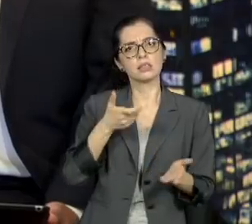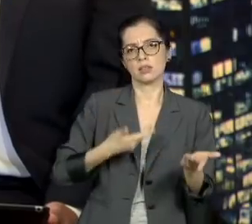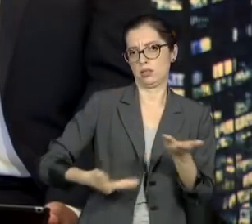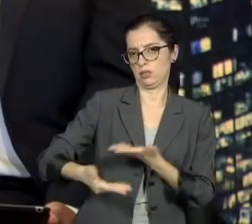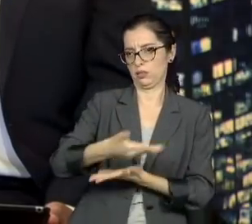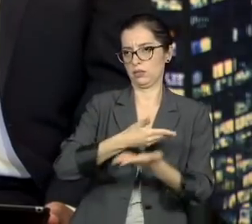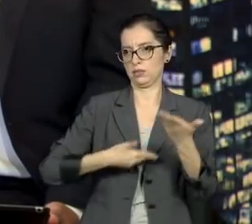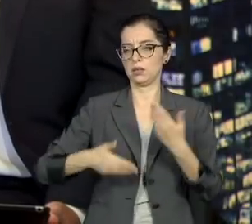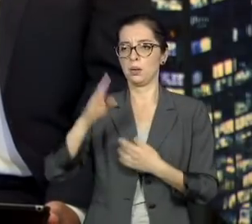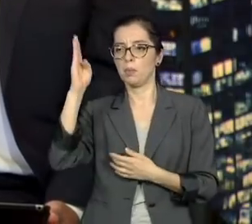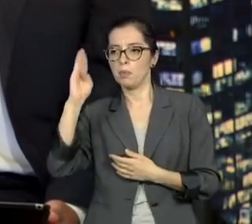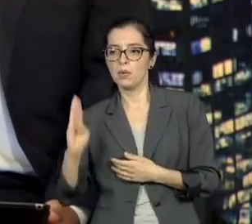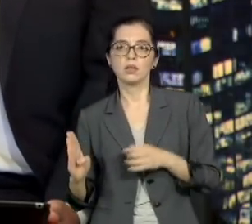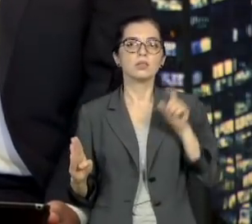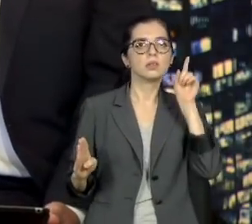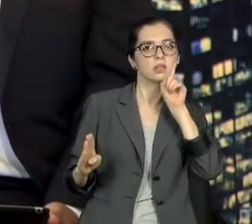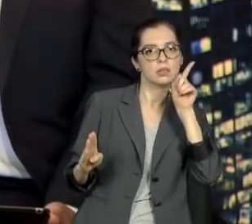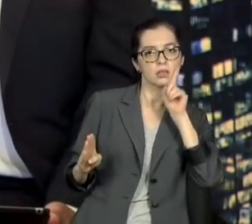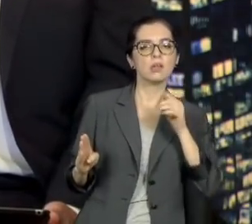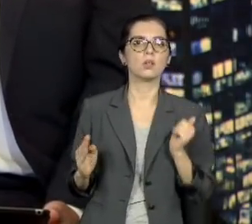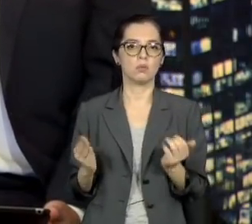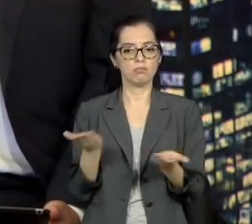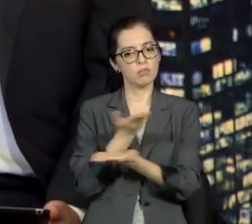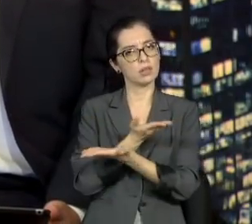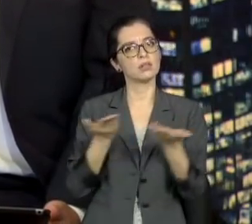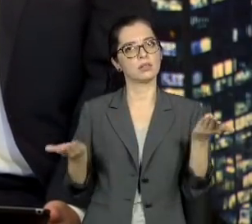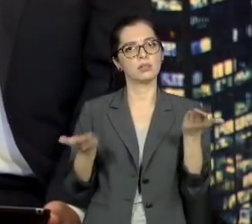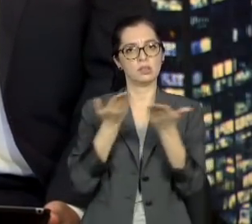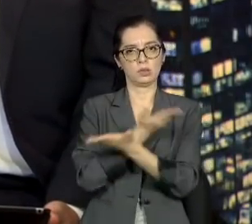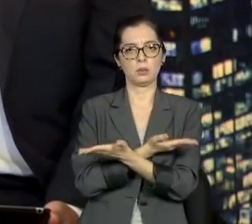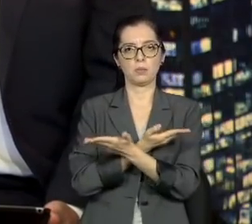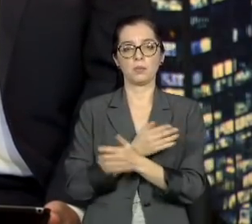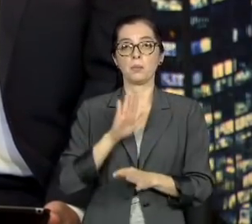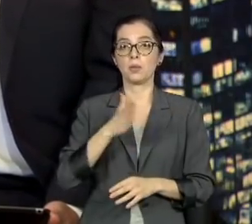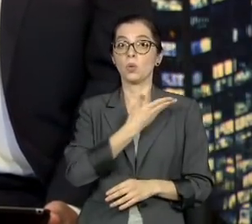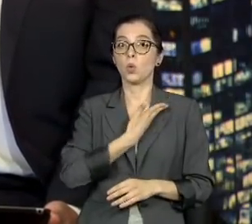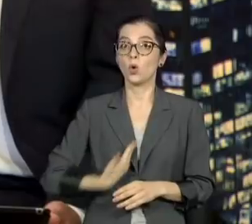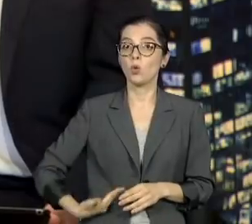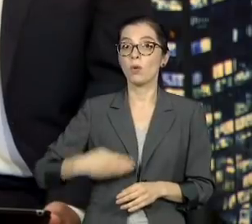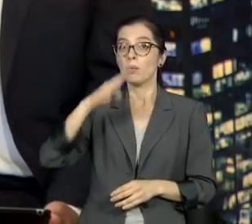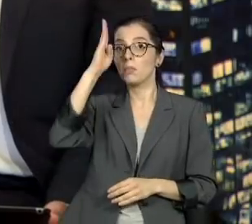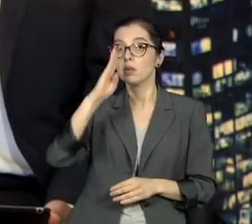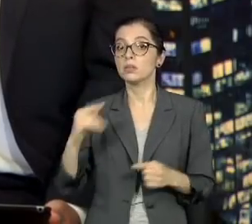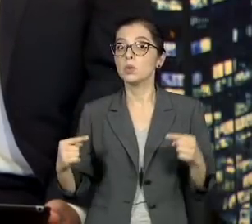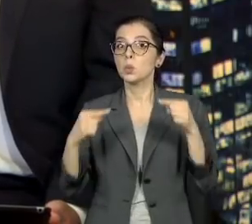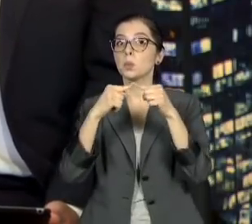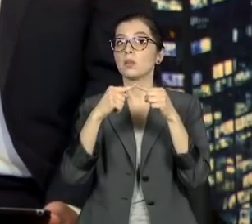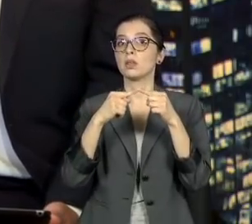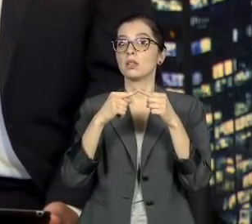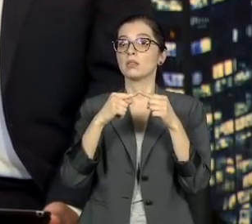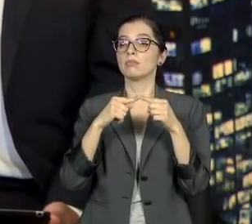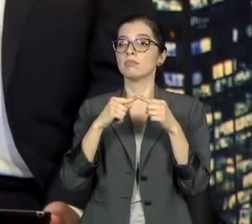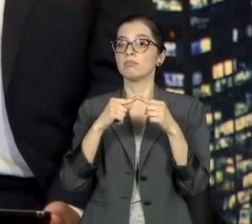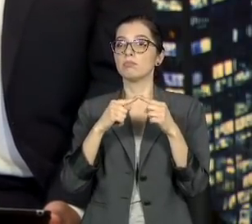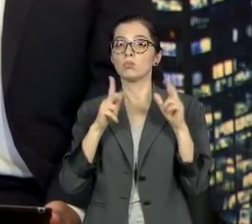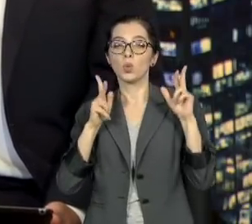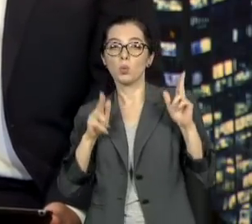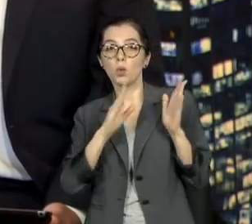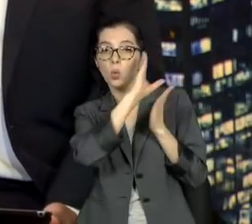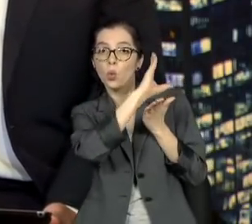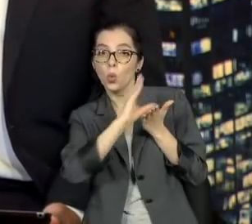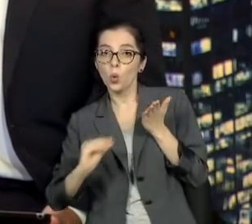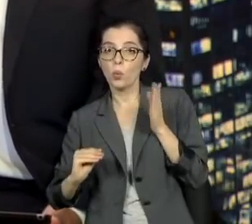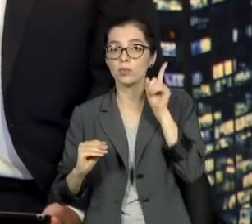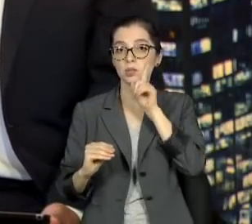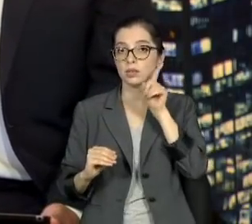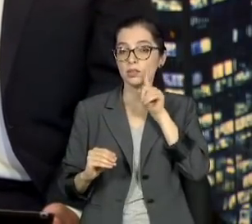os dois países vivem divisões profundas e que o governo brasileiro se alinha de forma quase automática ao americano, olhar o que